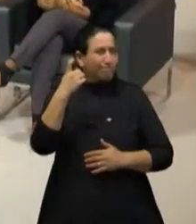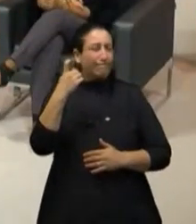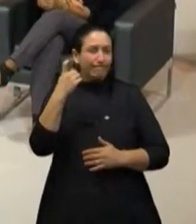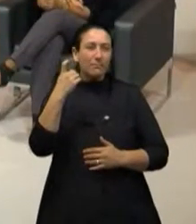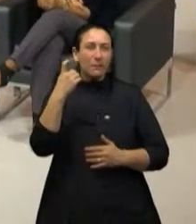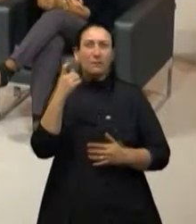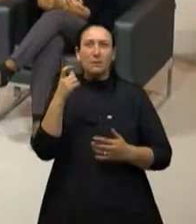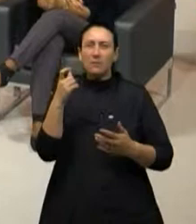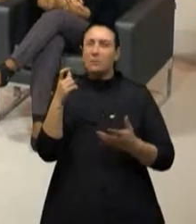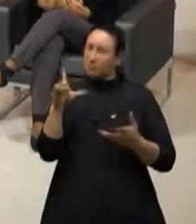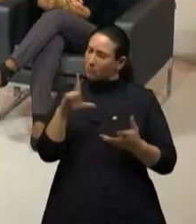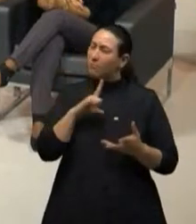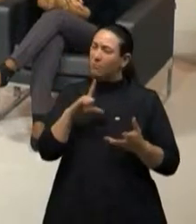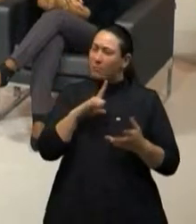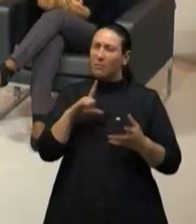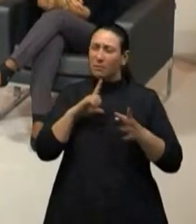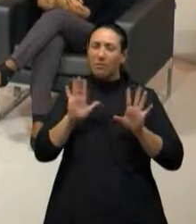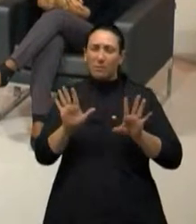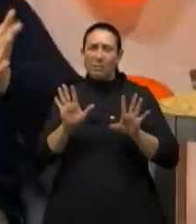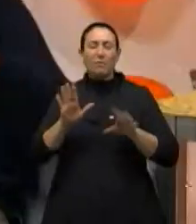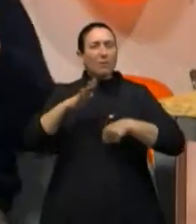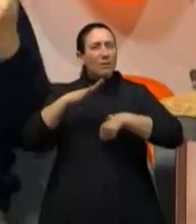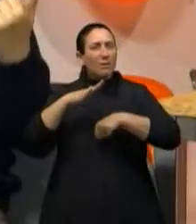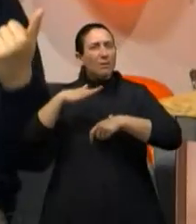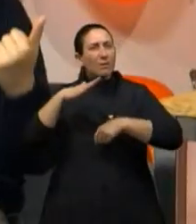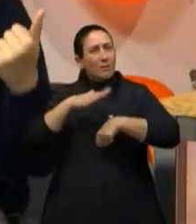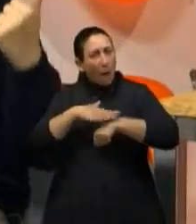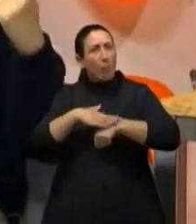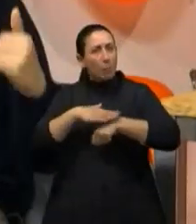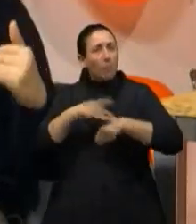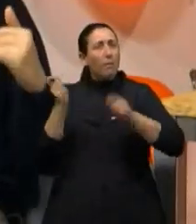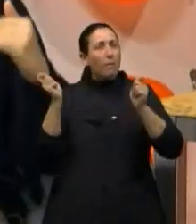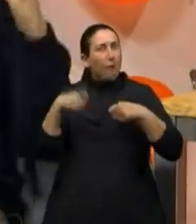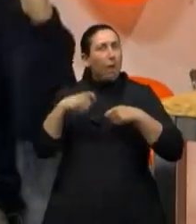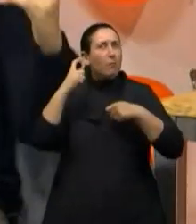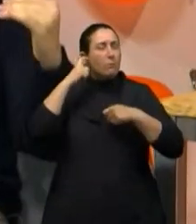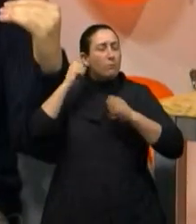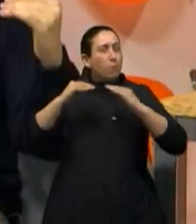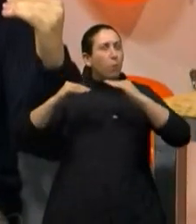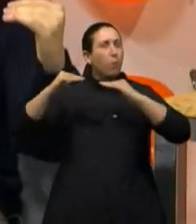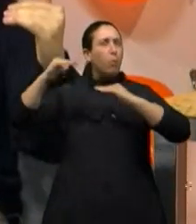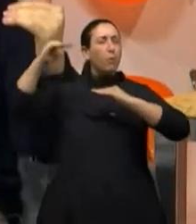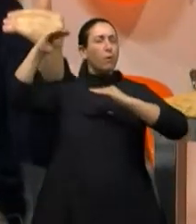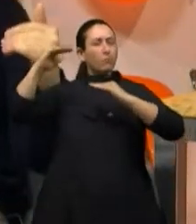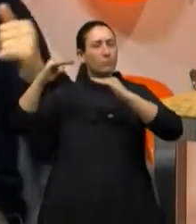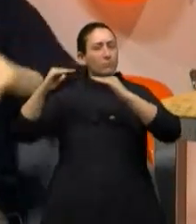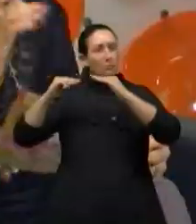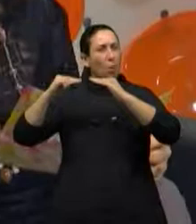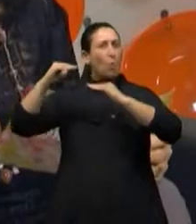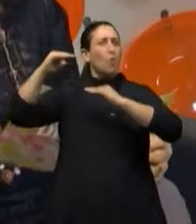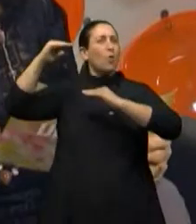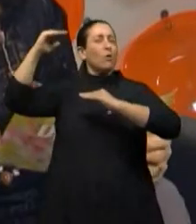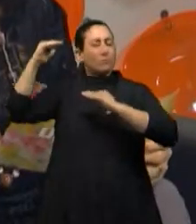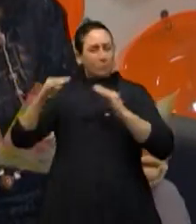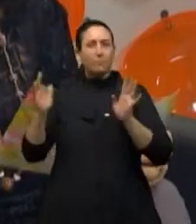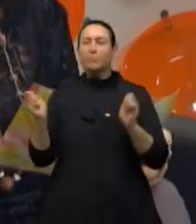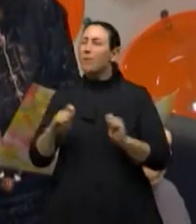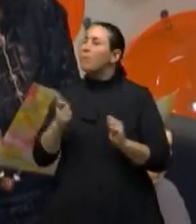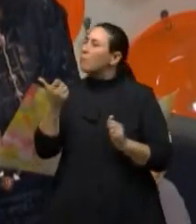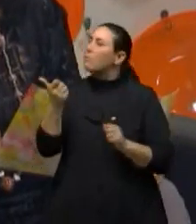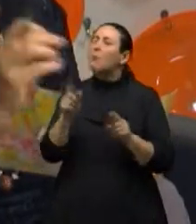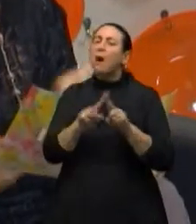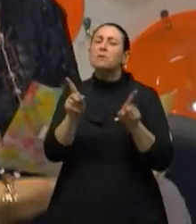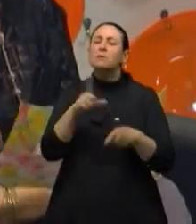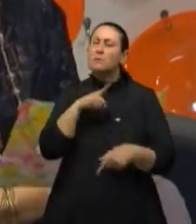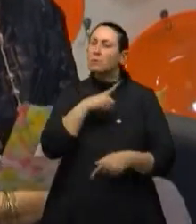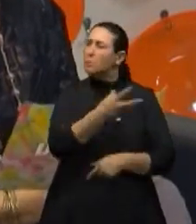ã tempos que a gente vai poder ficar exposto a determinados níveis de ruído CL mas e os fones de ouvido que até